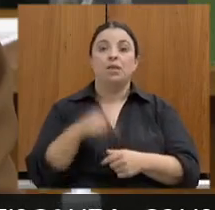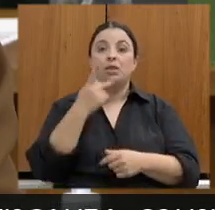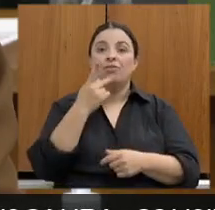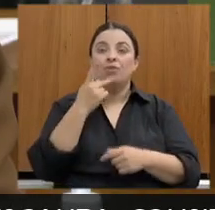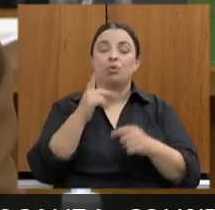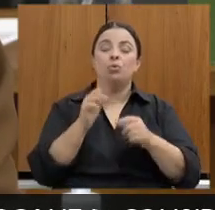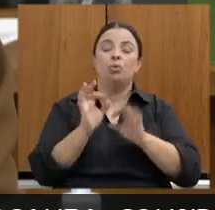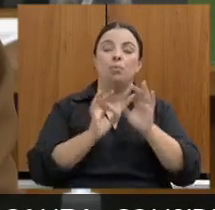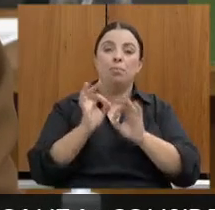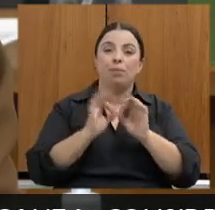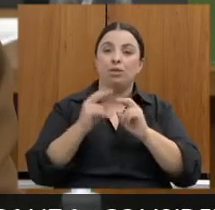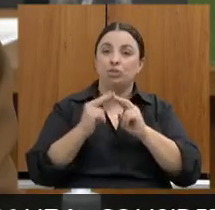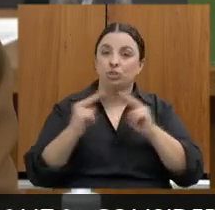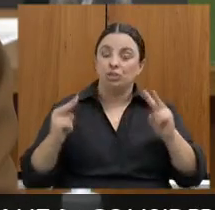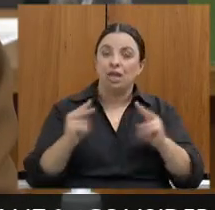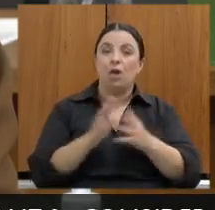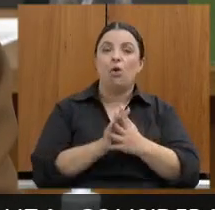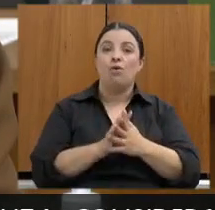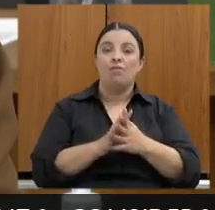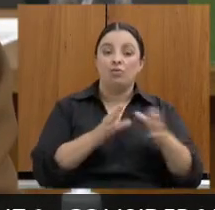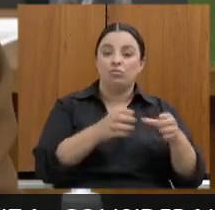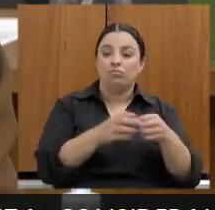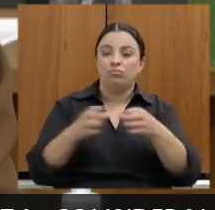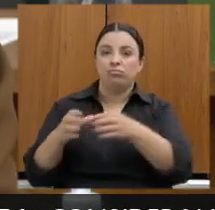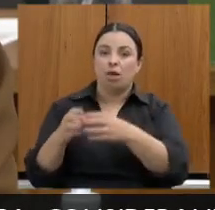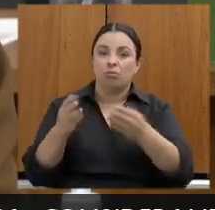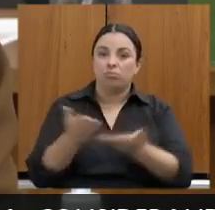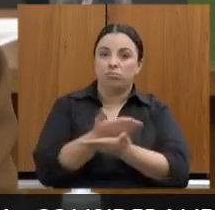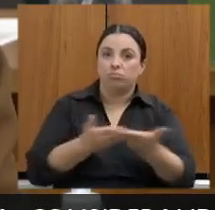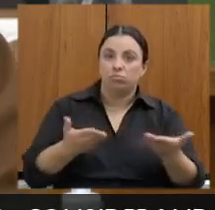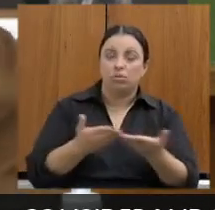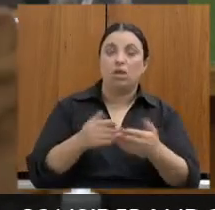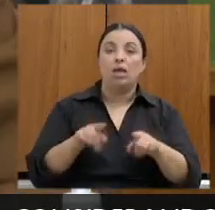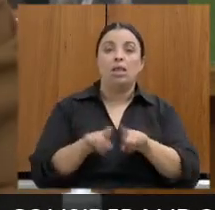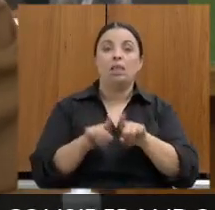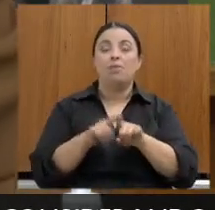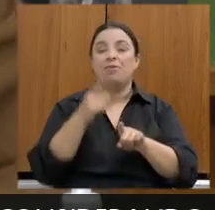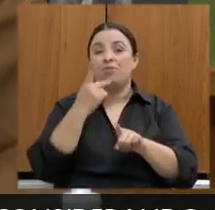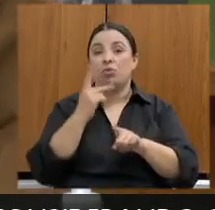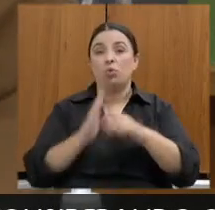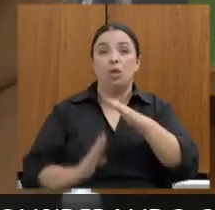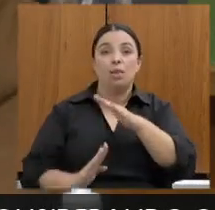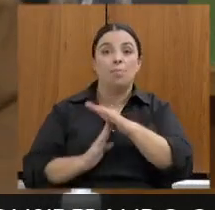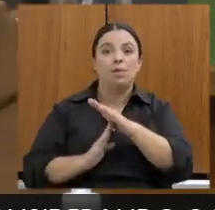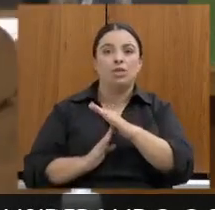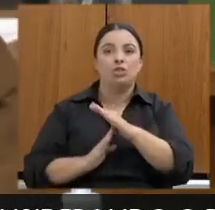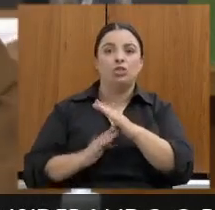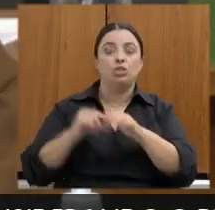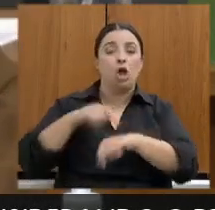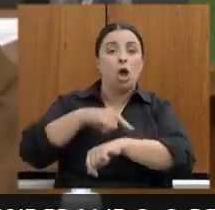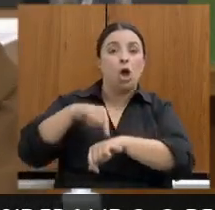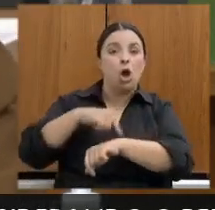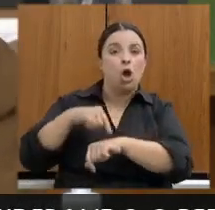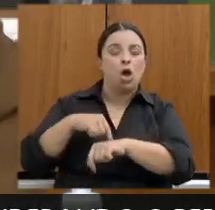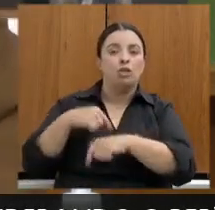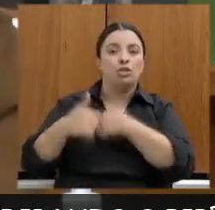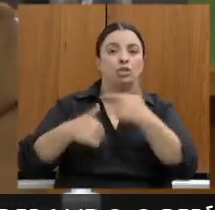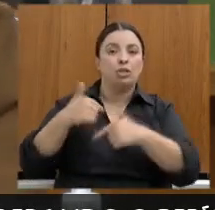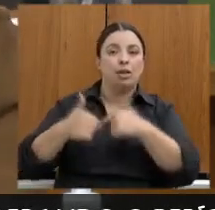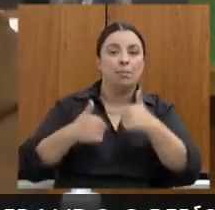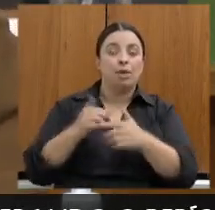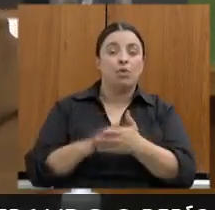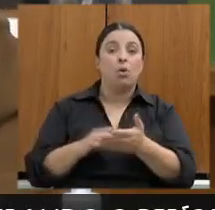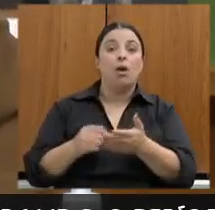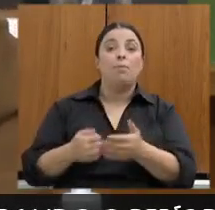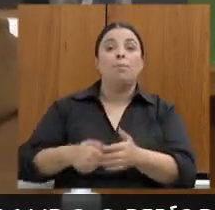falando da Integração das forças e fala aí também dando os limites da carga horária com esse sistema que não são fazendo a primeira encomenda tecnológicos eu tenho noção do que que é isso eu